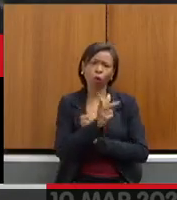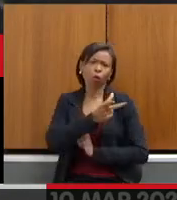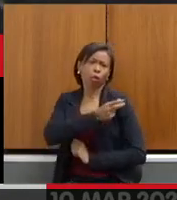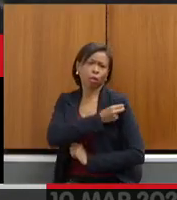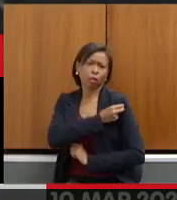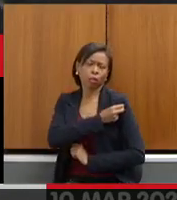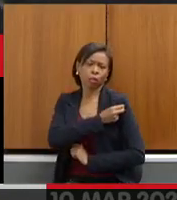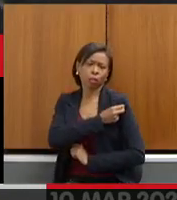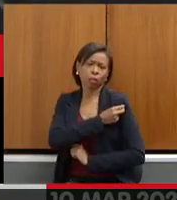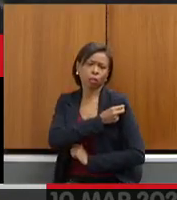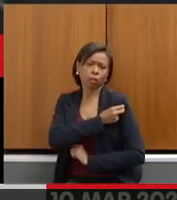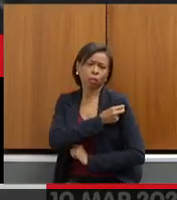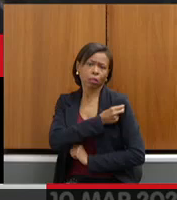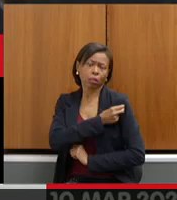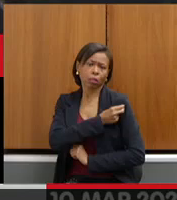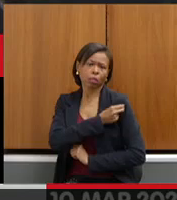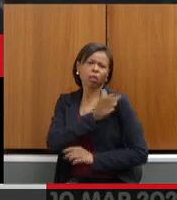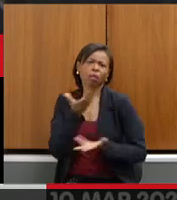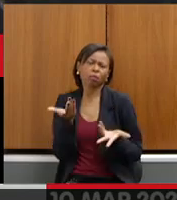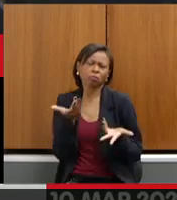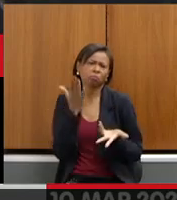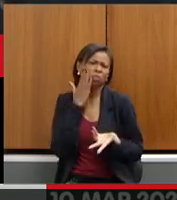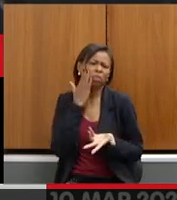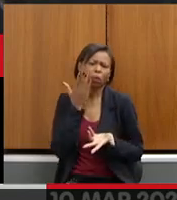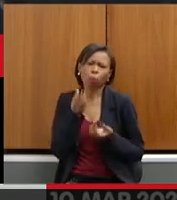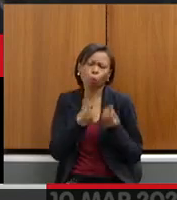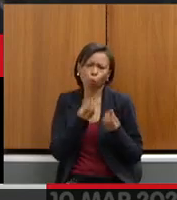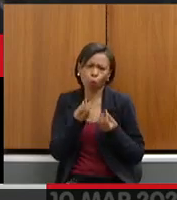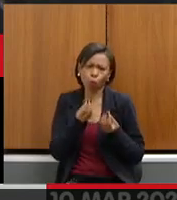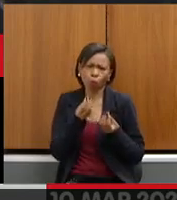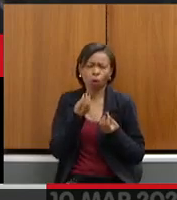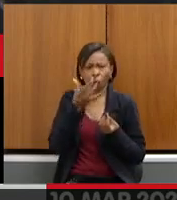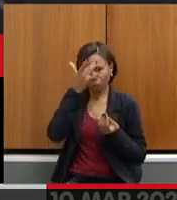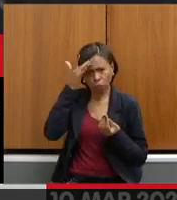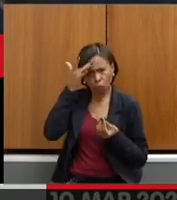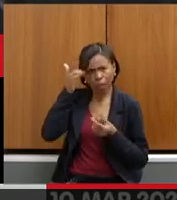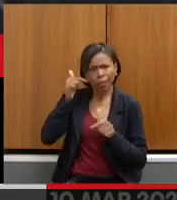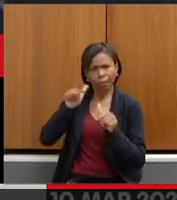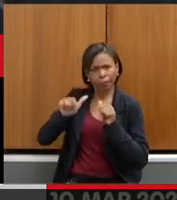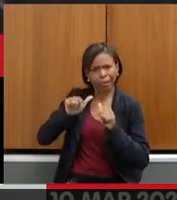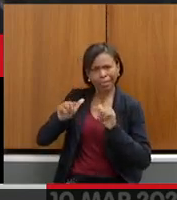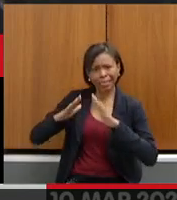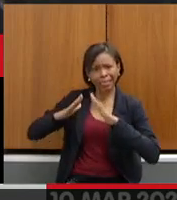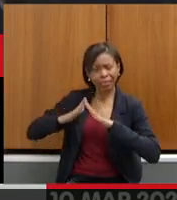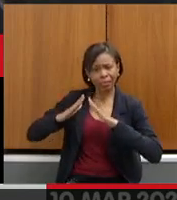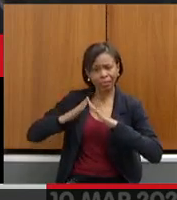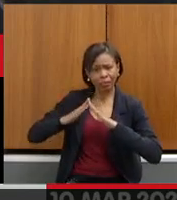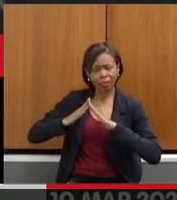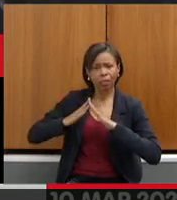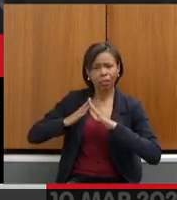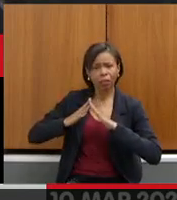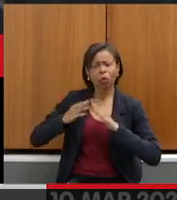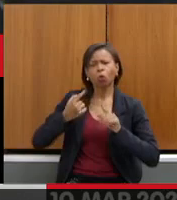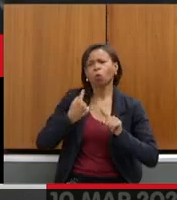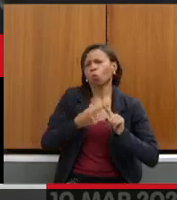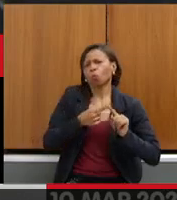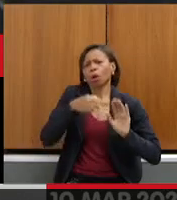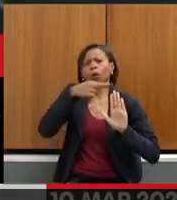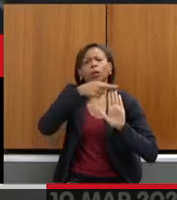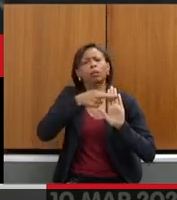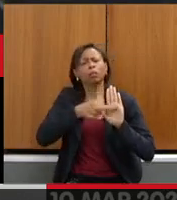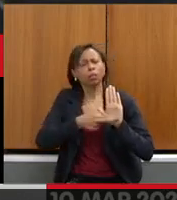estavam Home Office foram chamados para vacinar segundo gostaria de saber qual o critério utilizado para isso